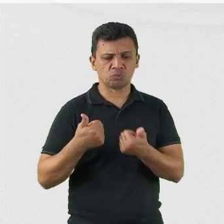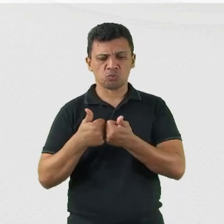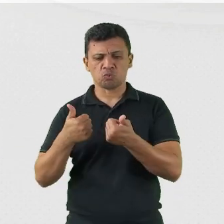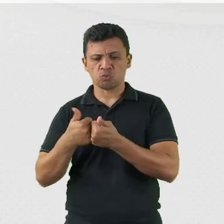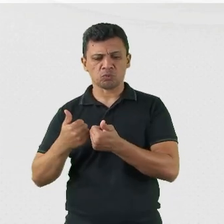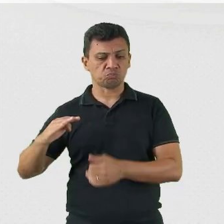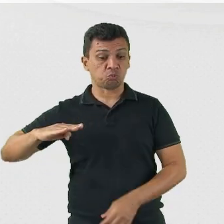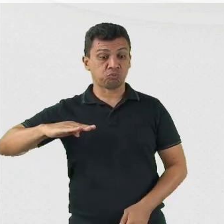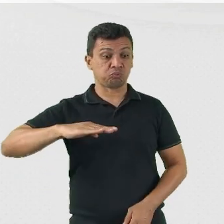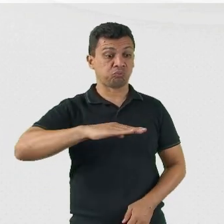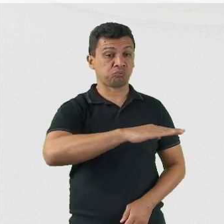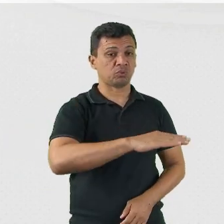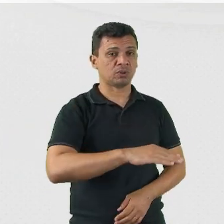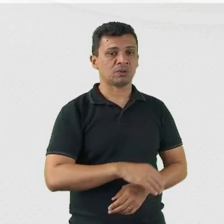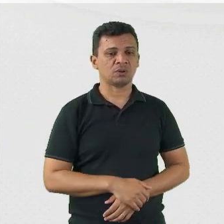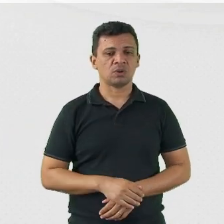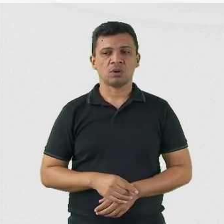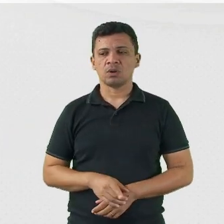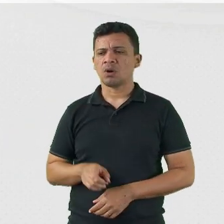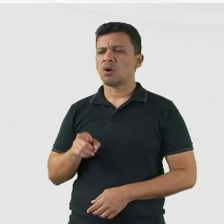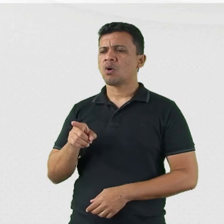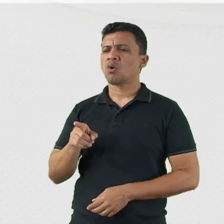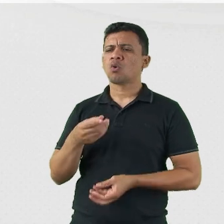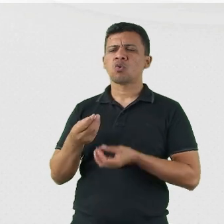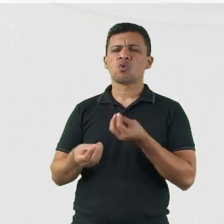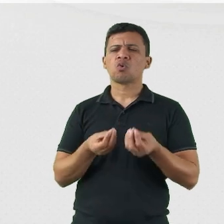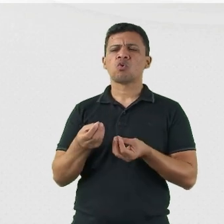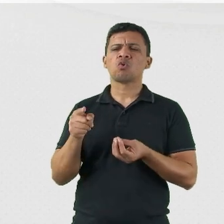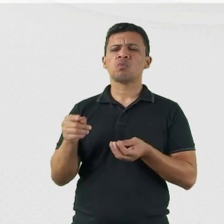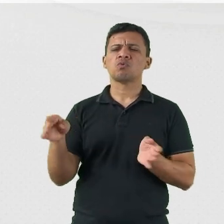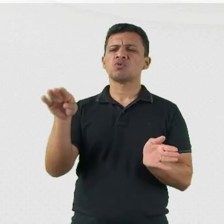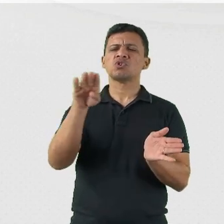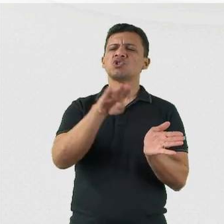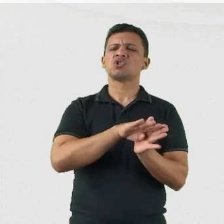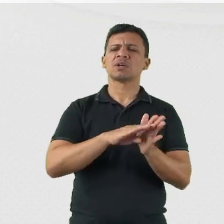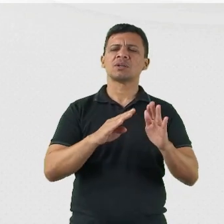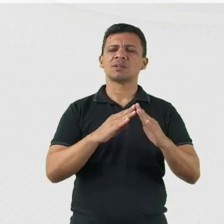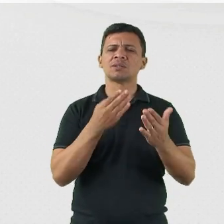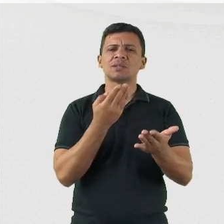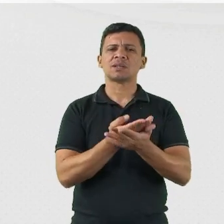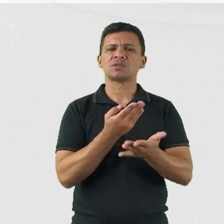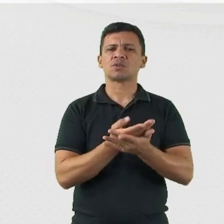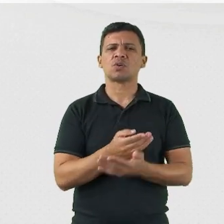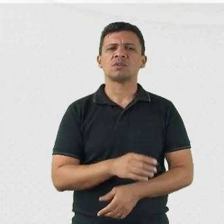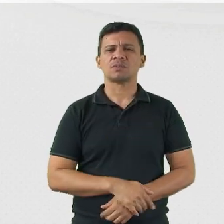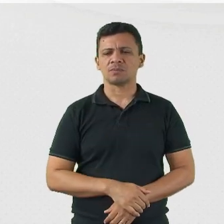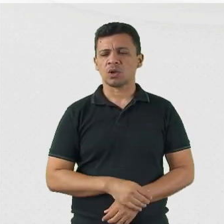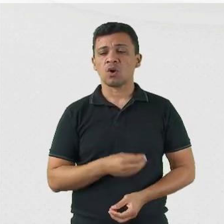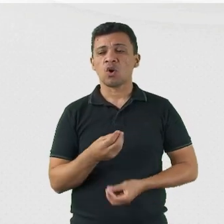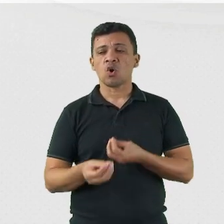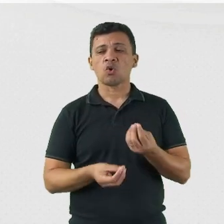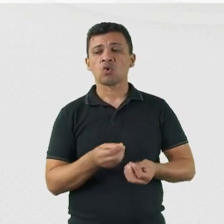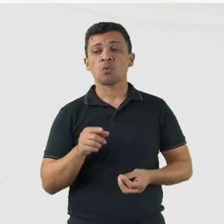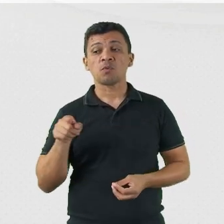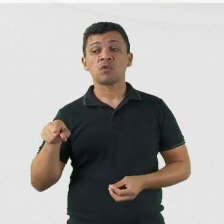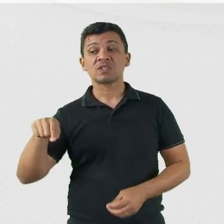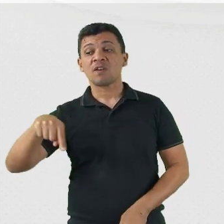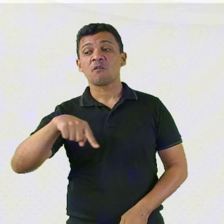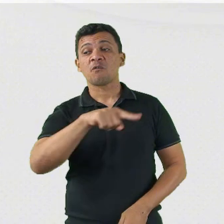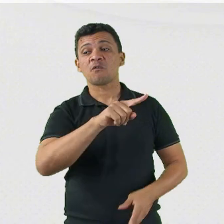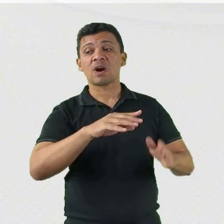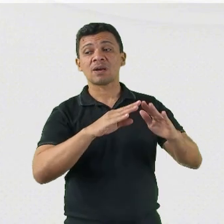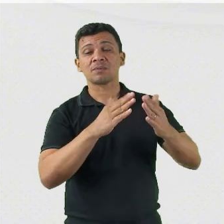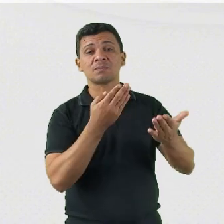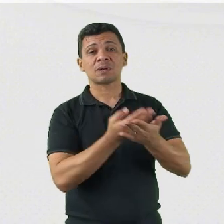school? Como que você chega na escola? Como que você vai para a escola, que é como nós